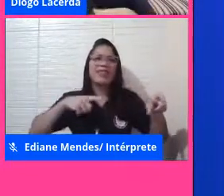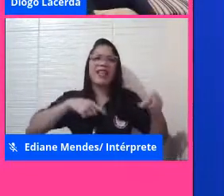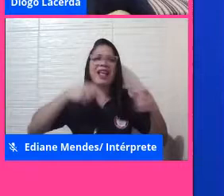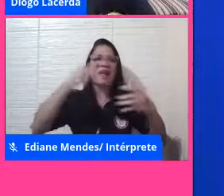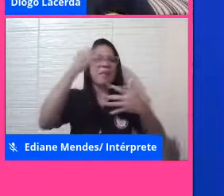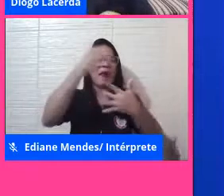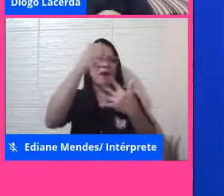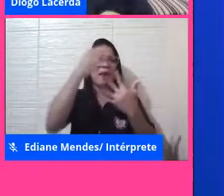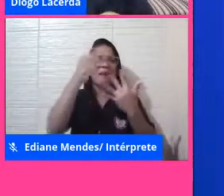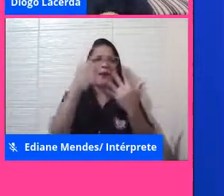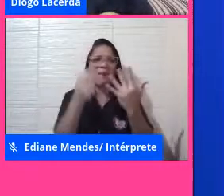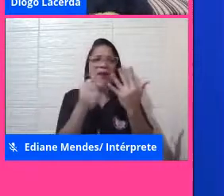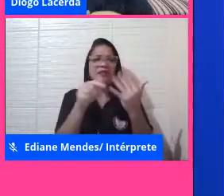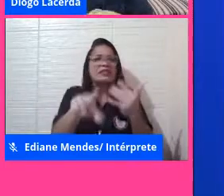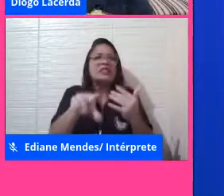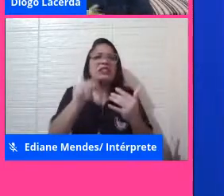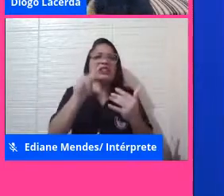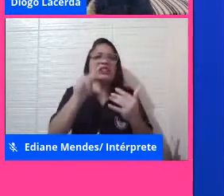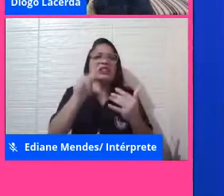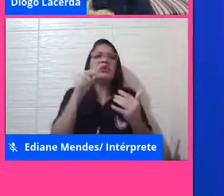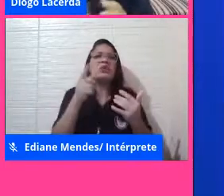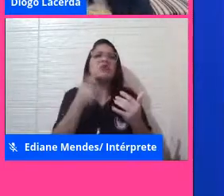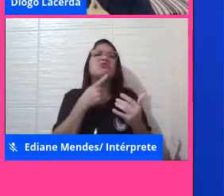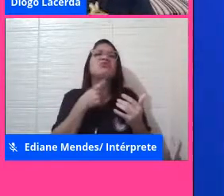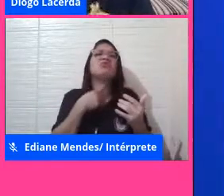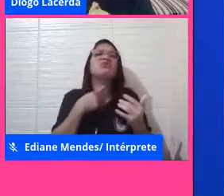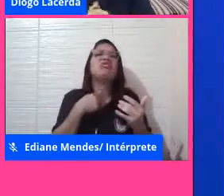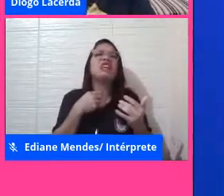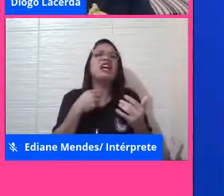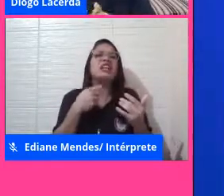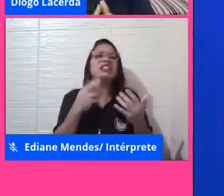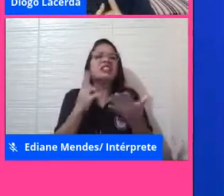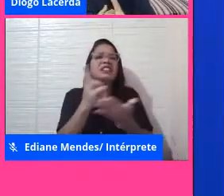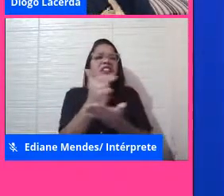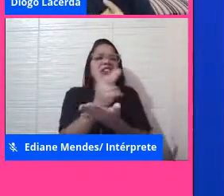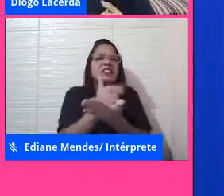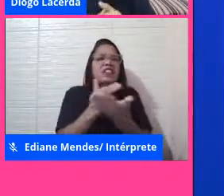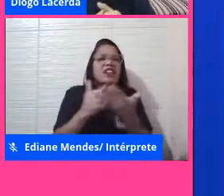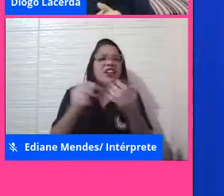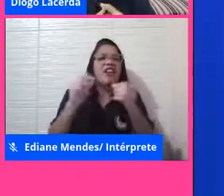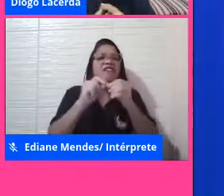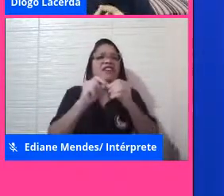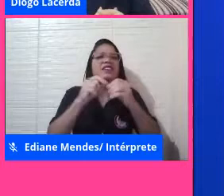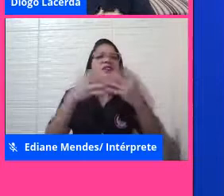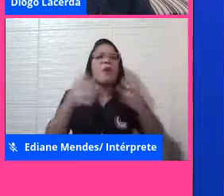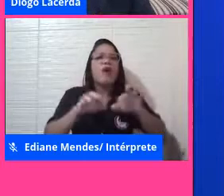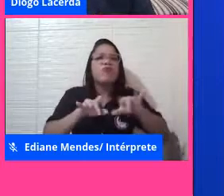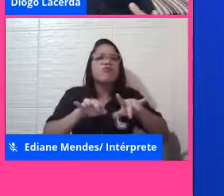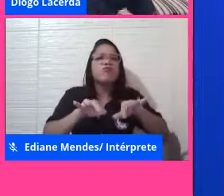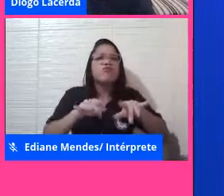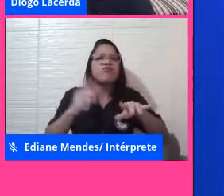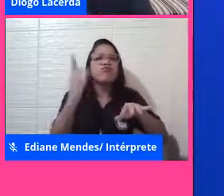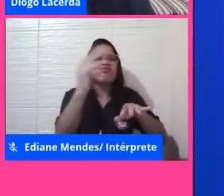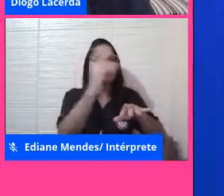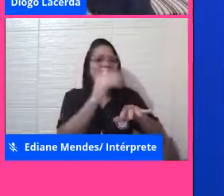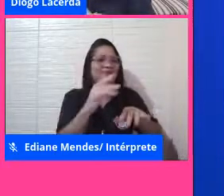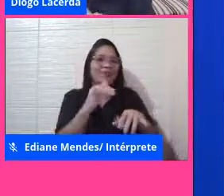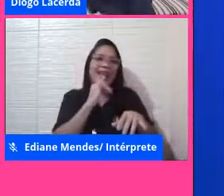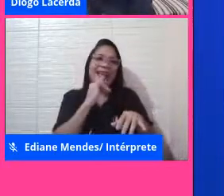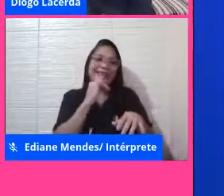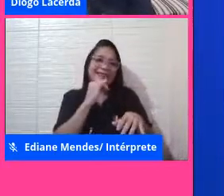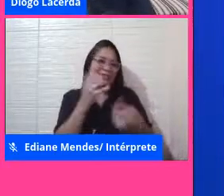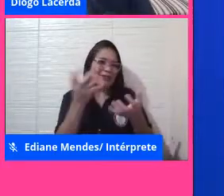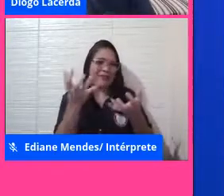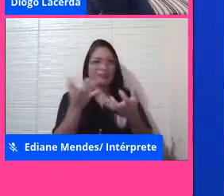desenhar, isso é até uma dica que eu dou, né? Eu quero criar uma mesa, eu quero criar